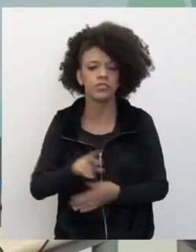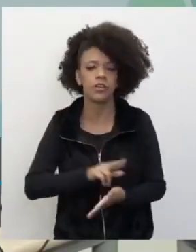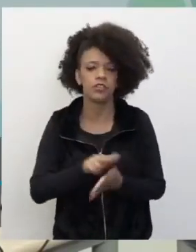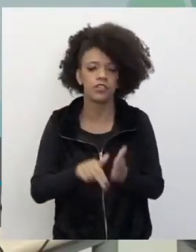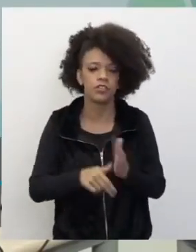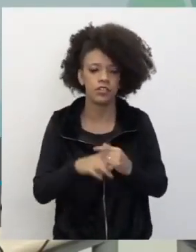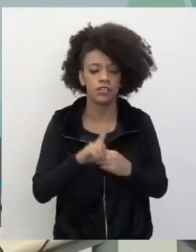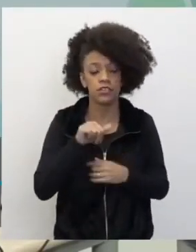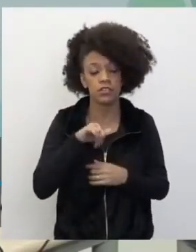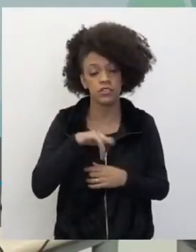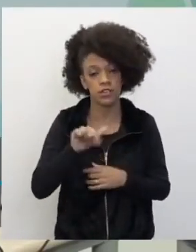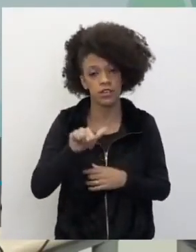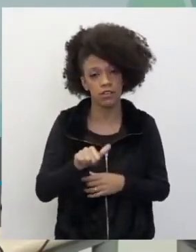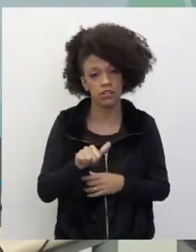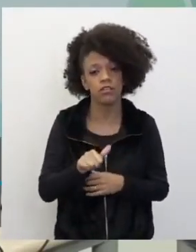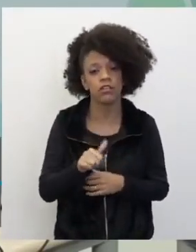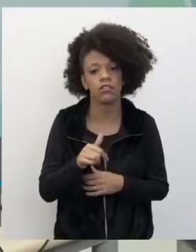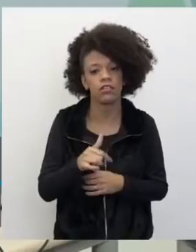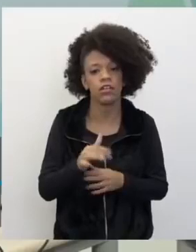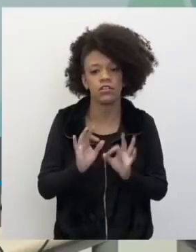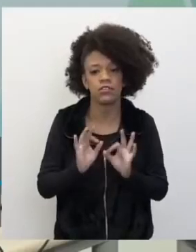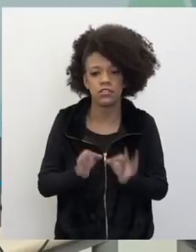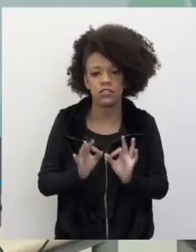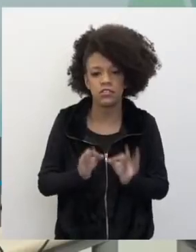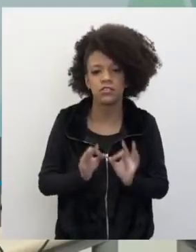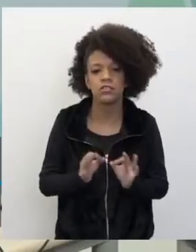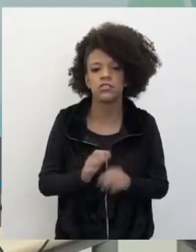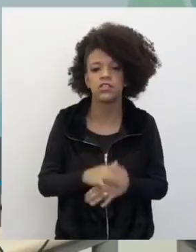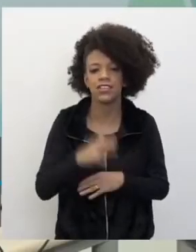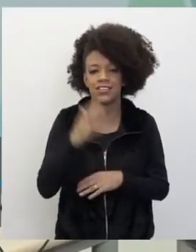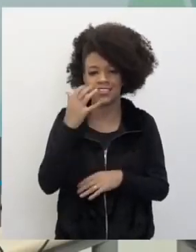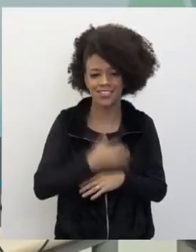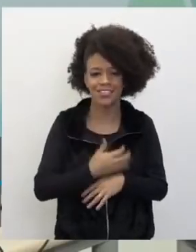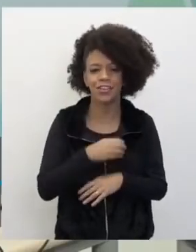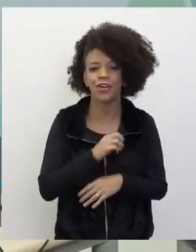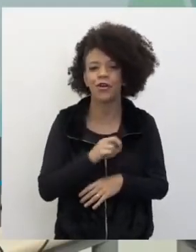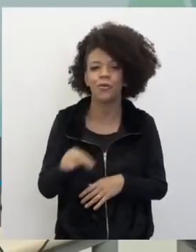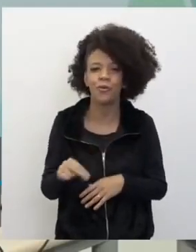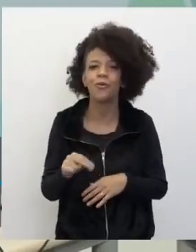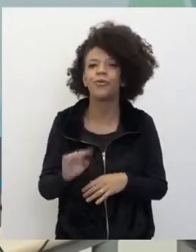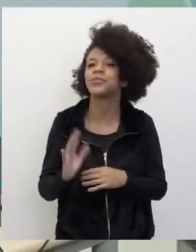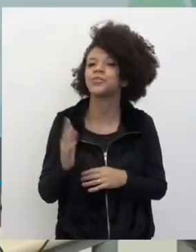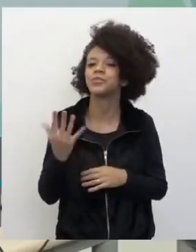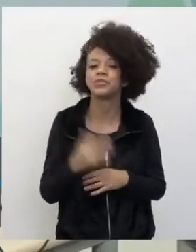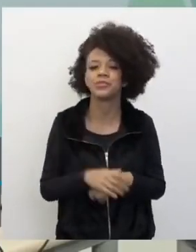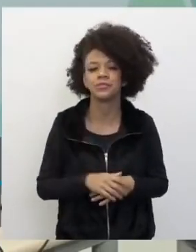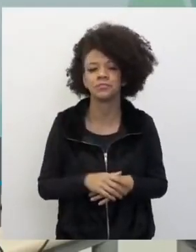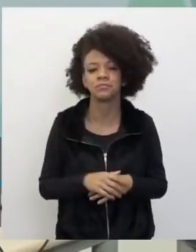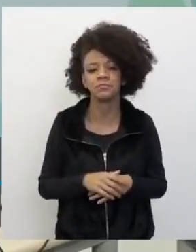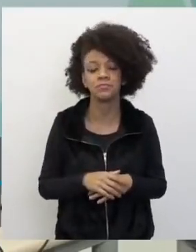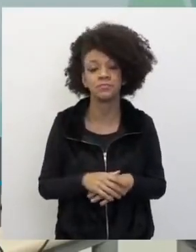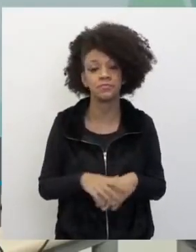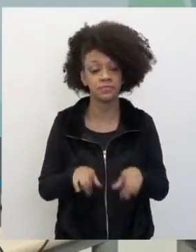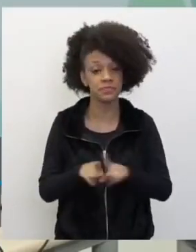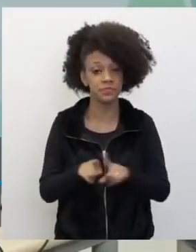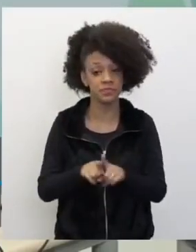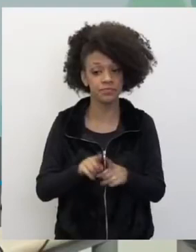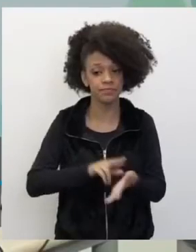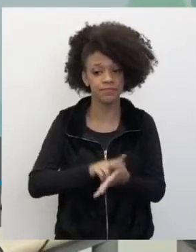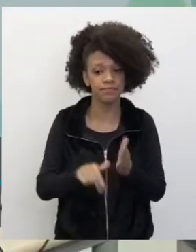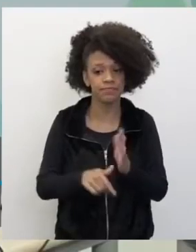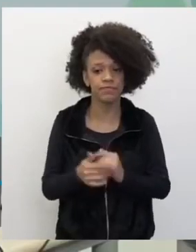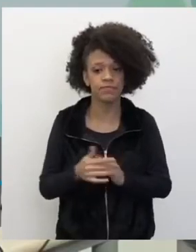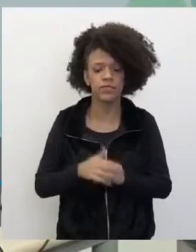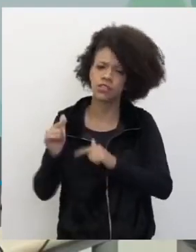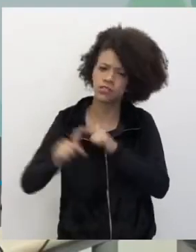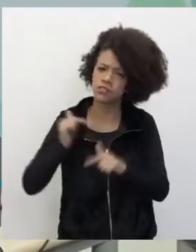Professora Daniela aqui, ó, sinceridade tá on, é isso aí, tô falando aqui o que tá acontecendo. Muitos colocando que